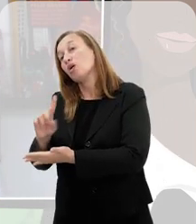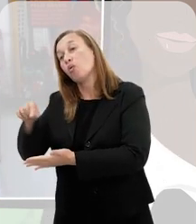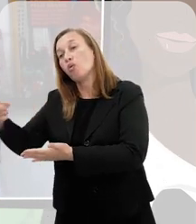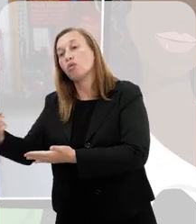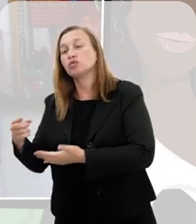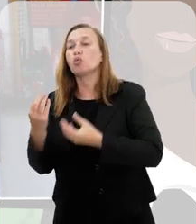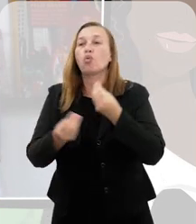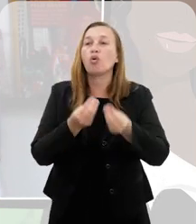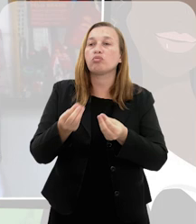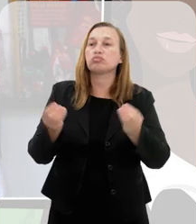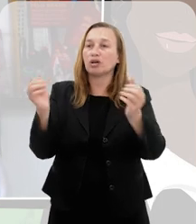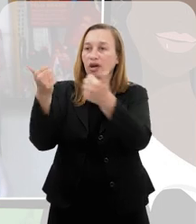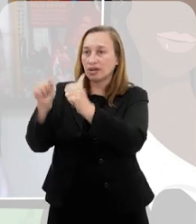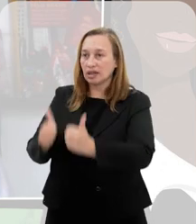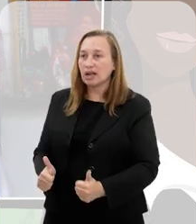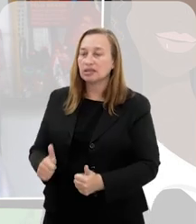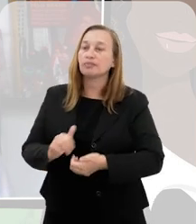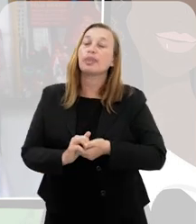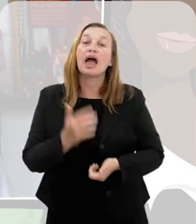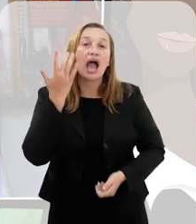senhora faz essa análise?